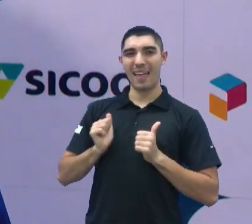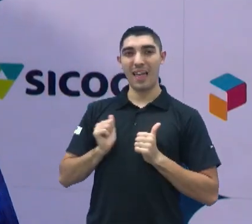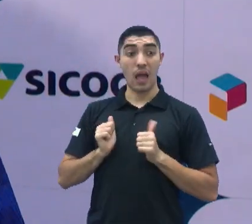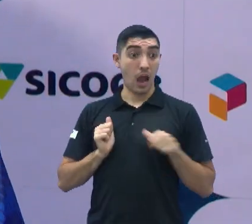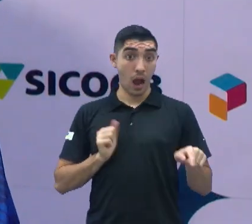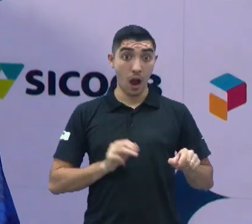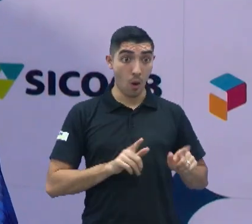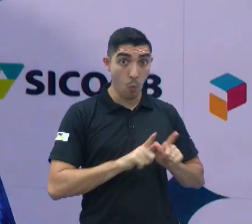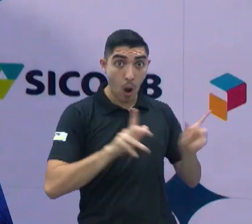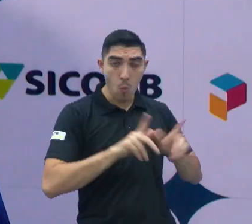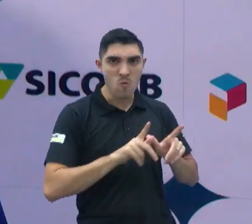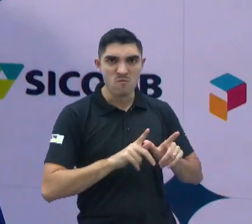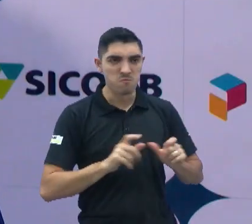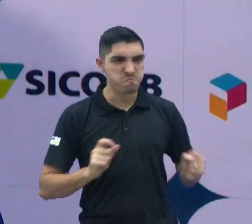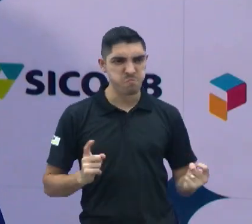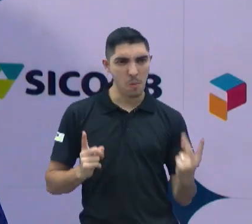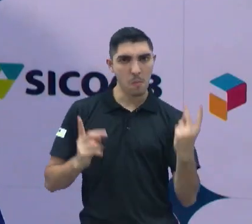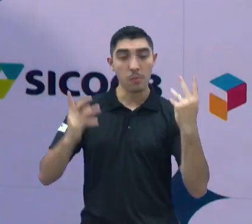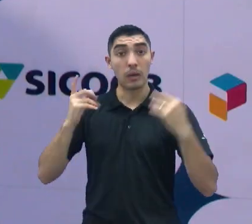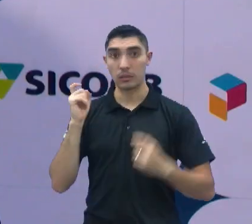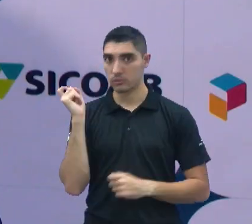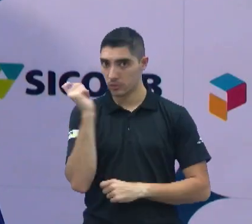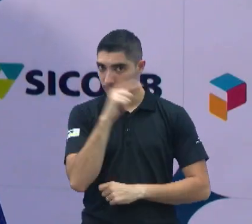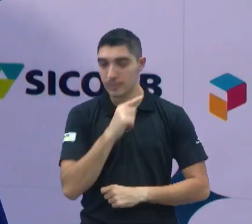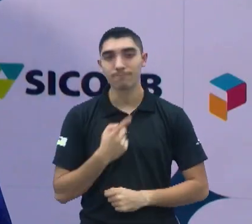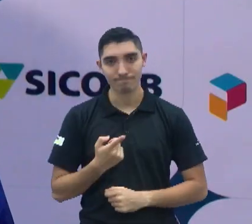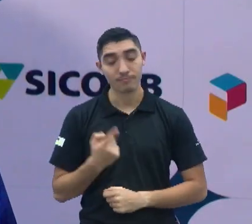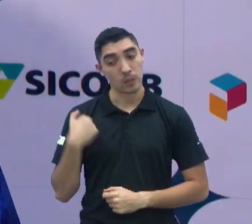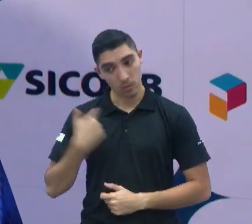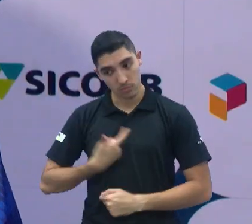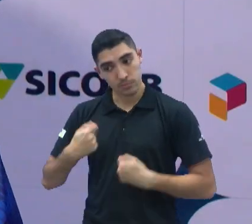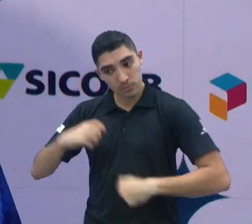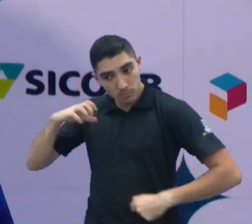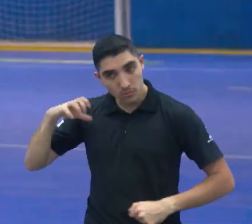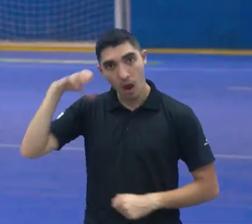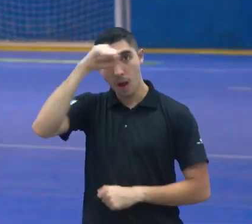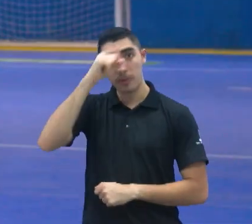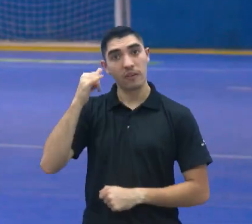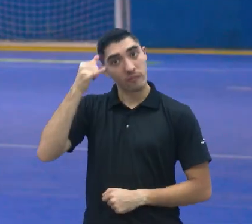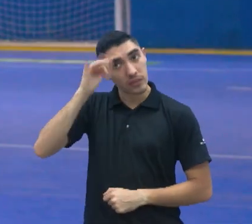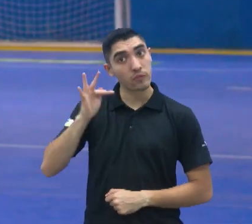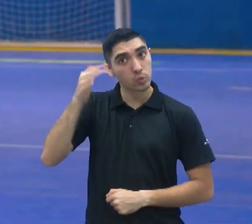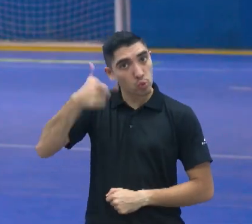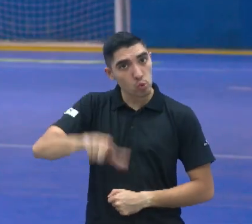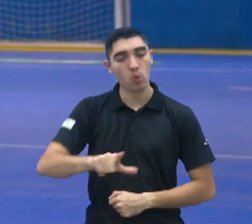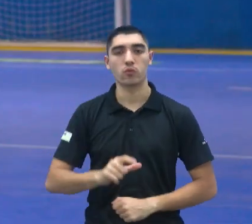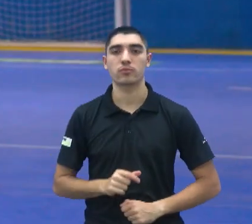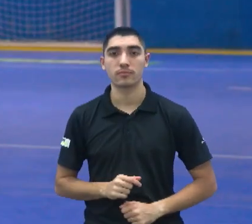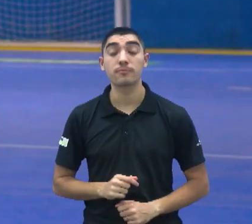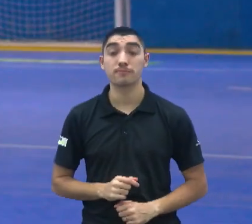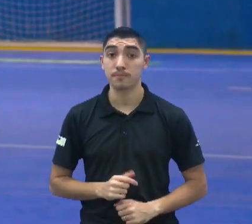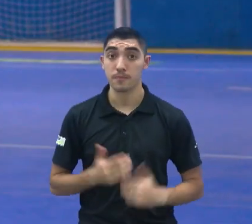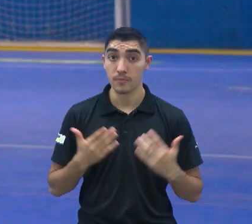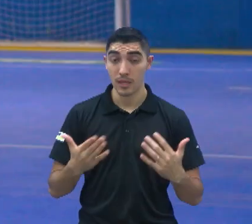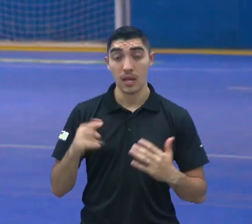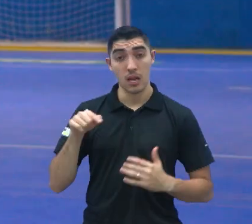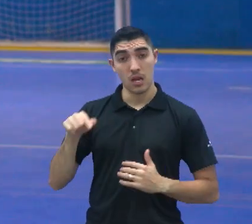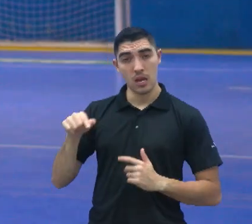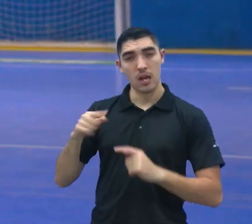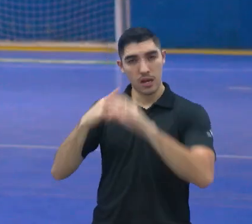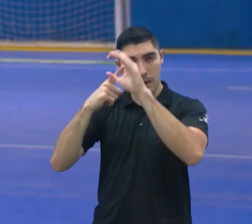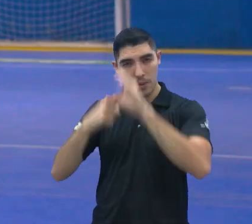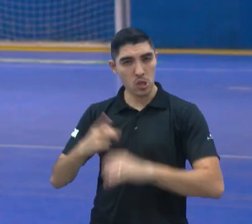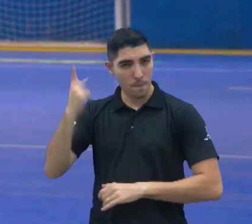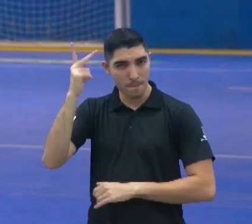virou o jogo e dificultou para a gente. Que sirva de lição para não acontecer novamente. Após a eliminação precoce na Liga Nacional